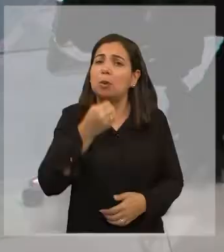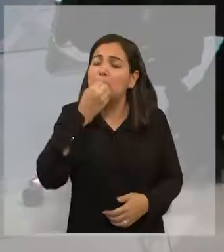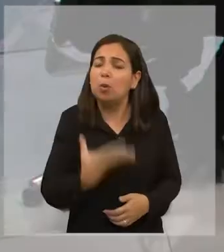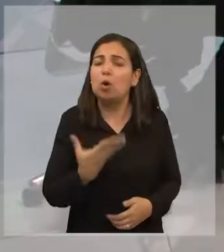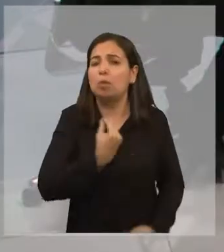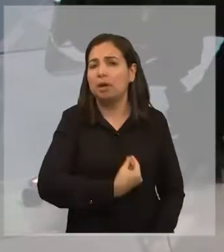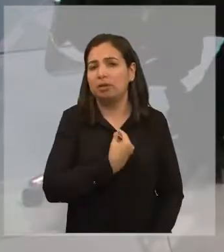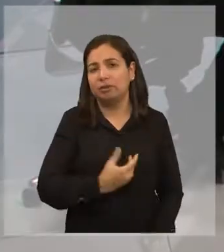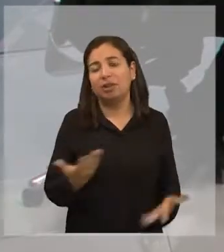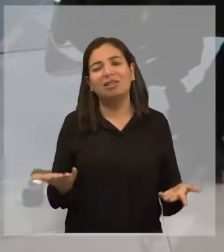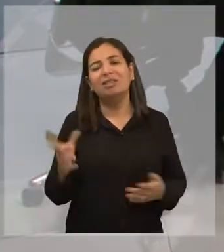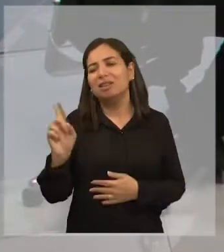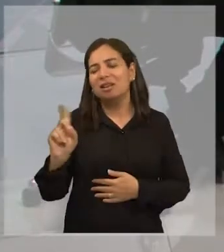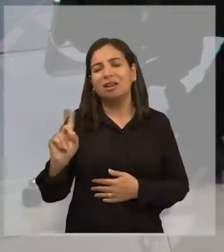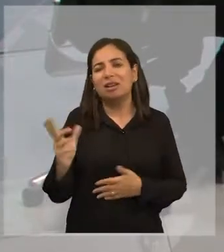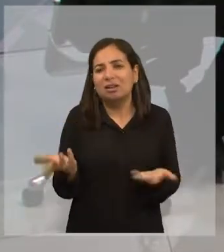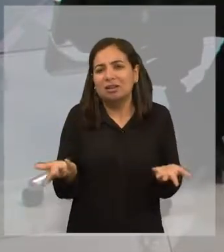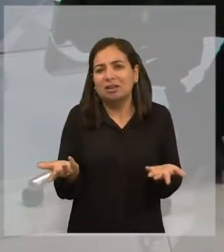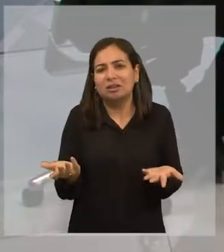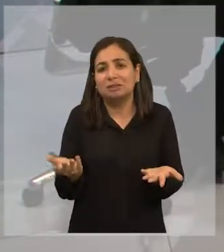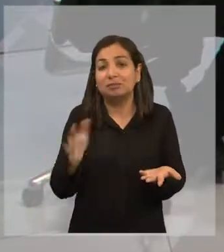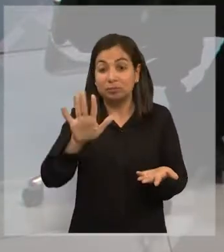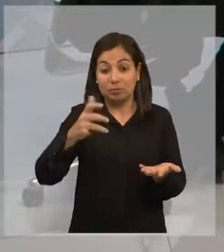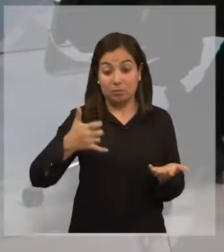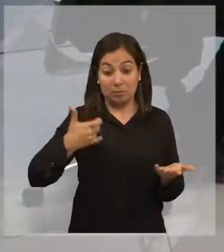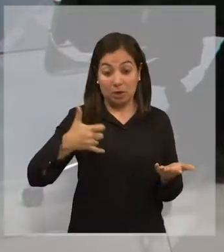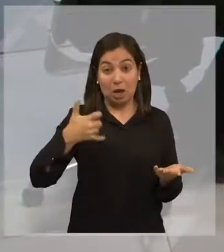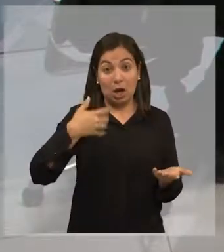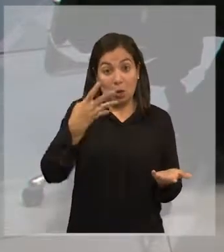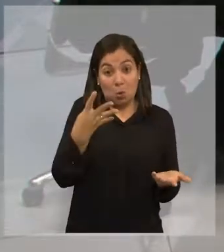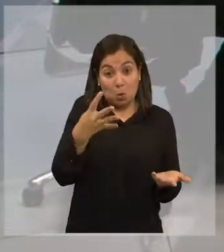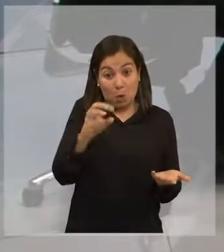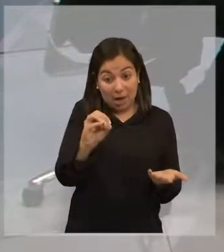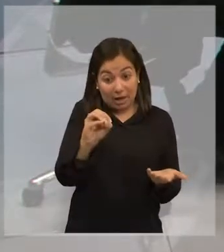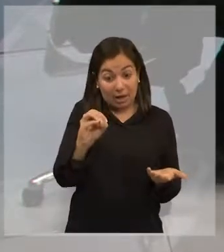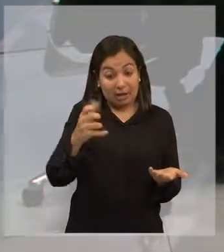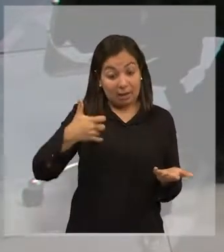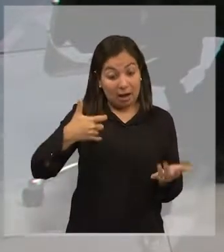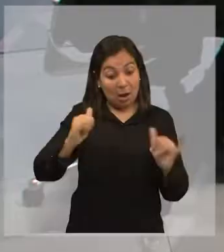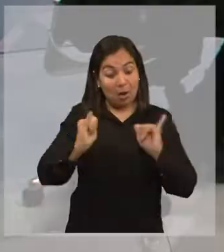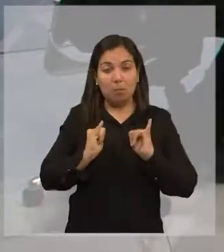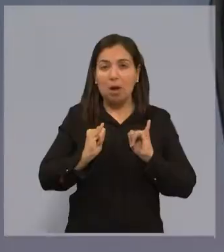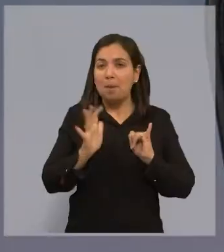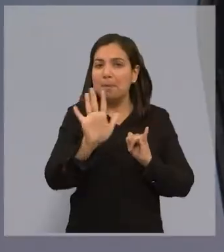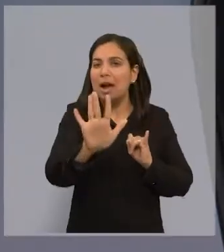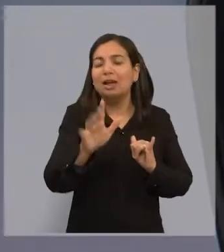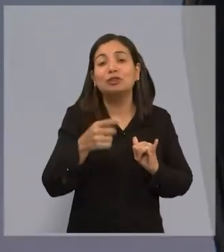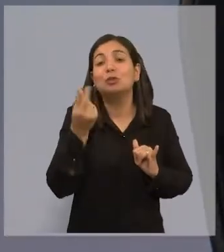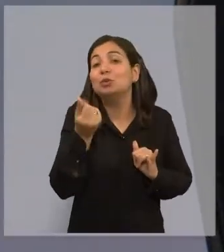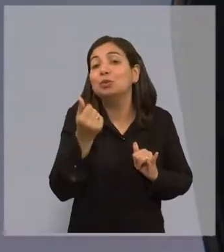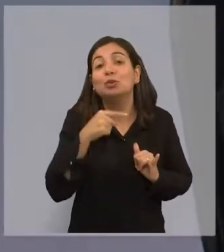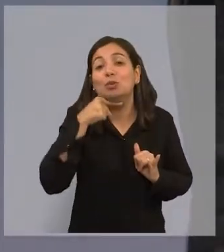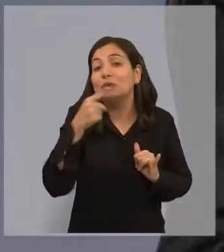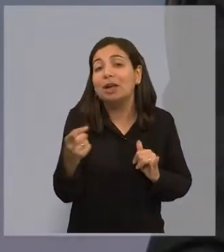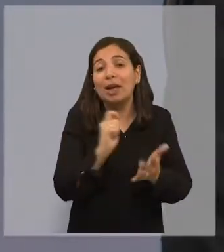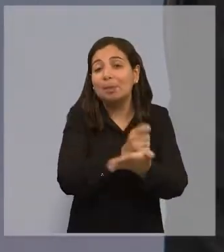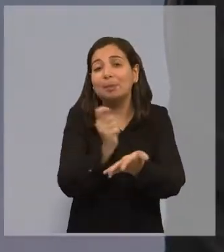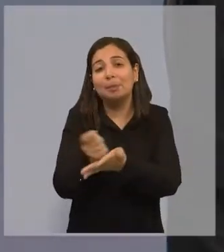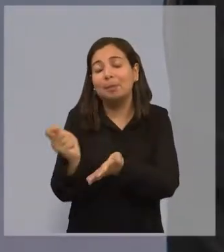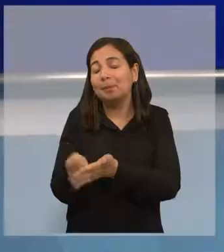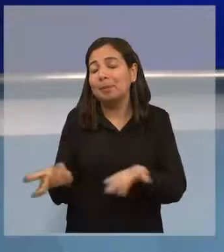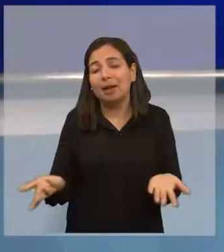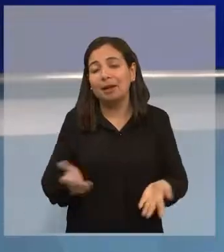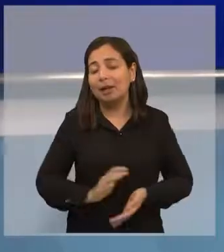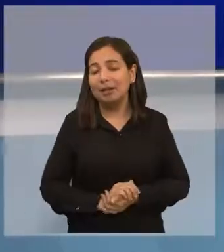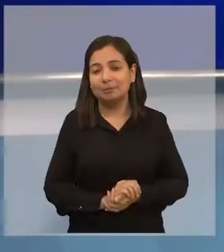ideal seria que o cara pudesse se aposentar com 40 anos, para usufruir a vida do jeito que ele quisesse. O problema é que não tem dinheiro para pagar isso. Deixa eu colocar